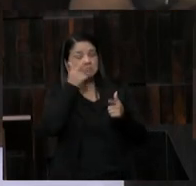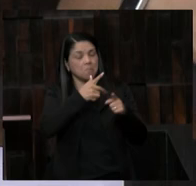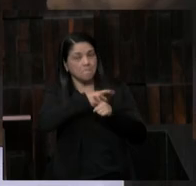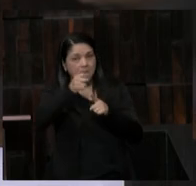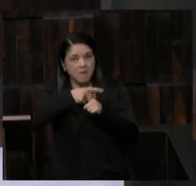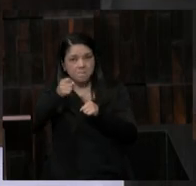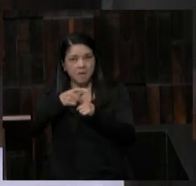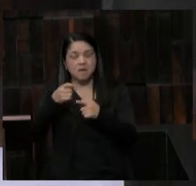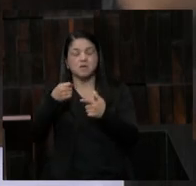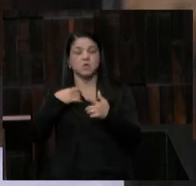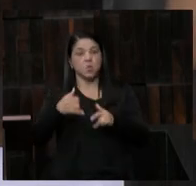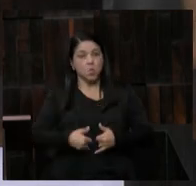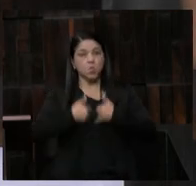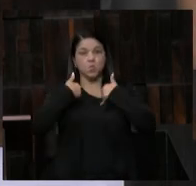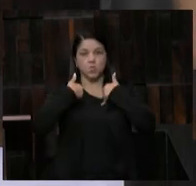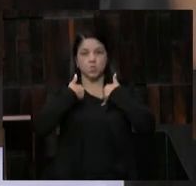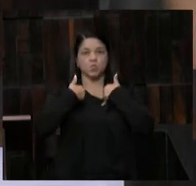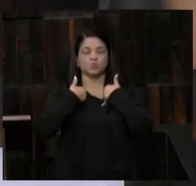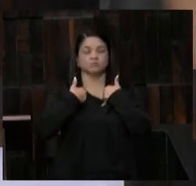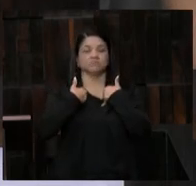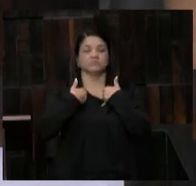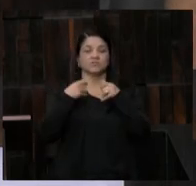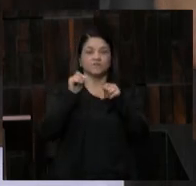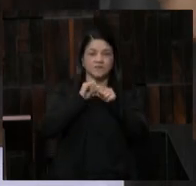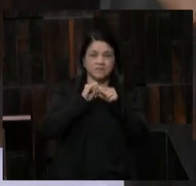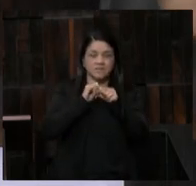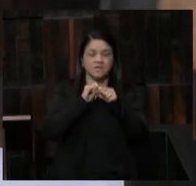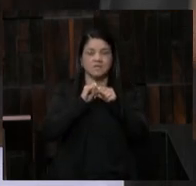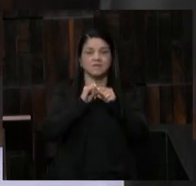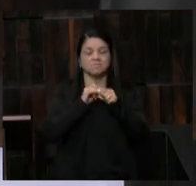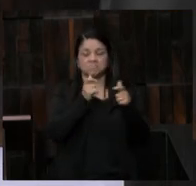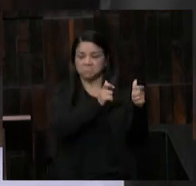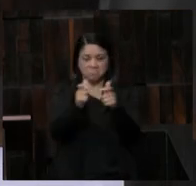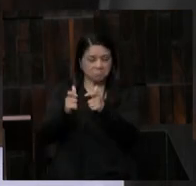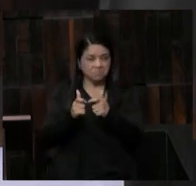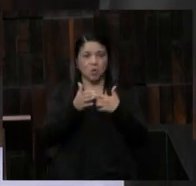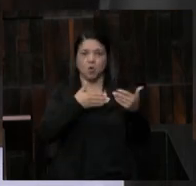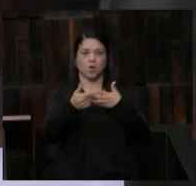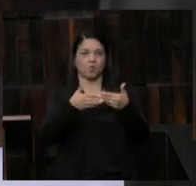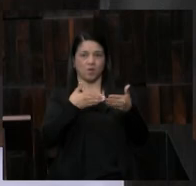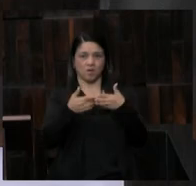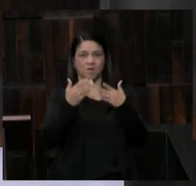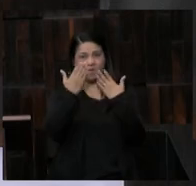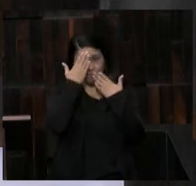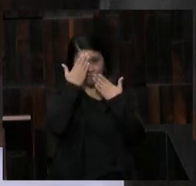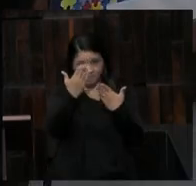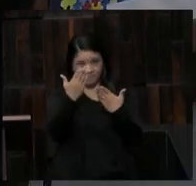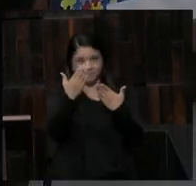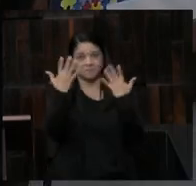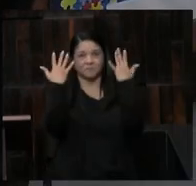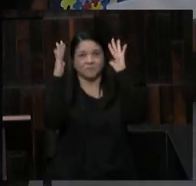mais orgulho de fazer e de estar onde quisermos. Muito obrigado.